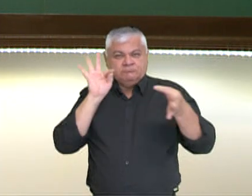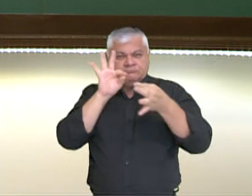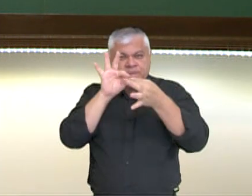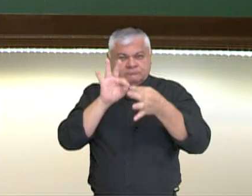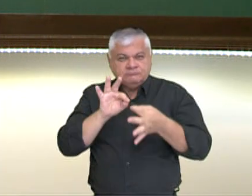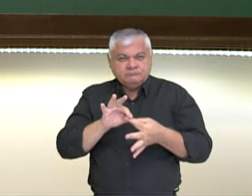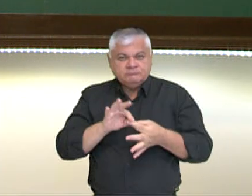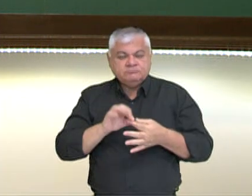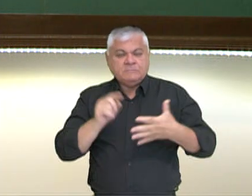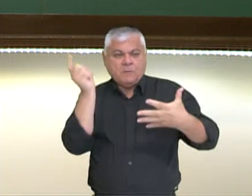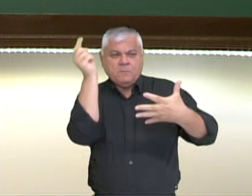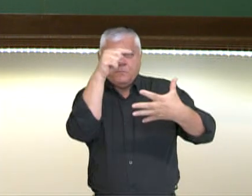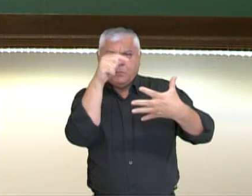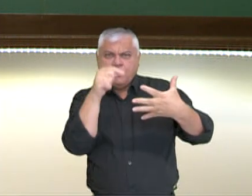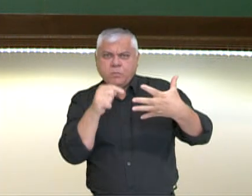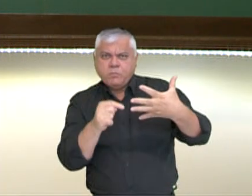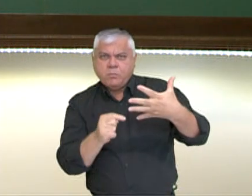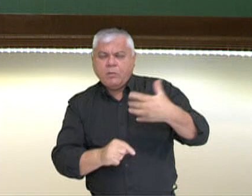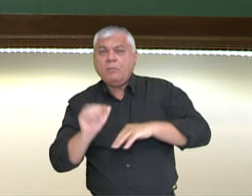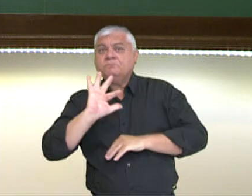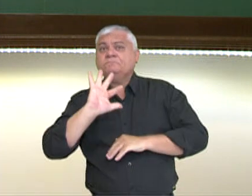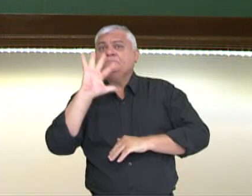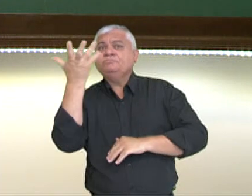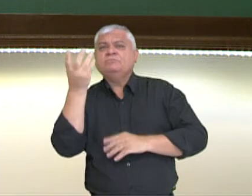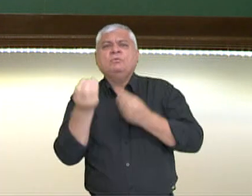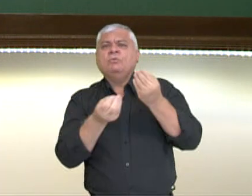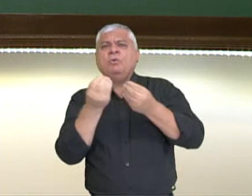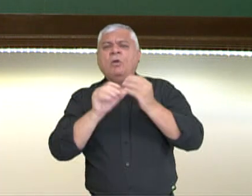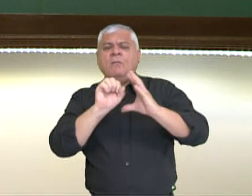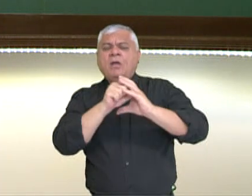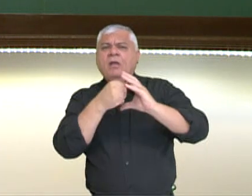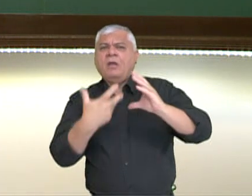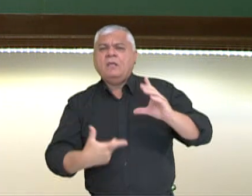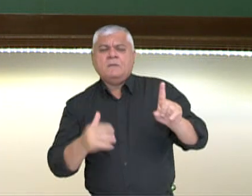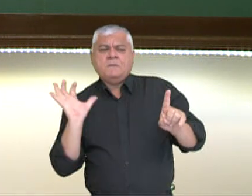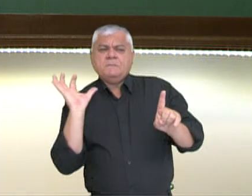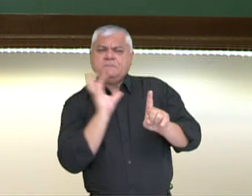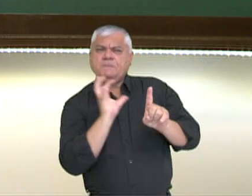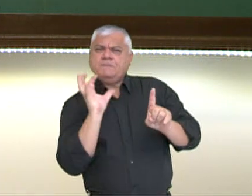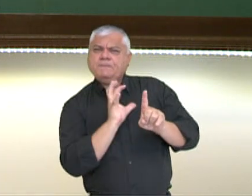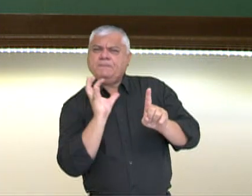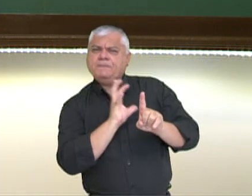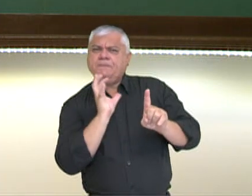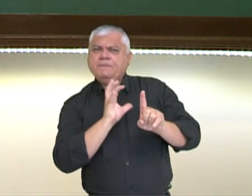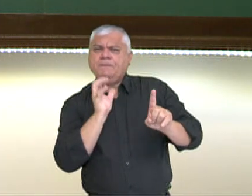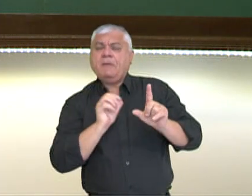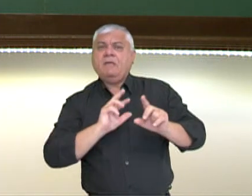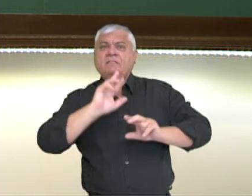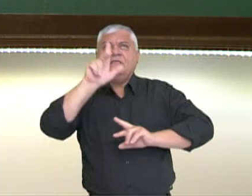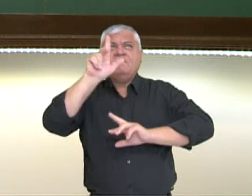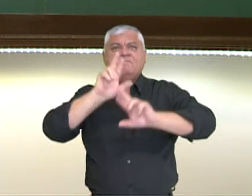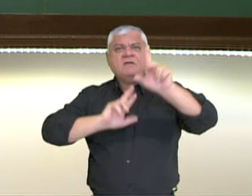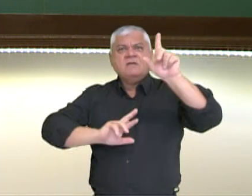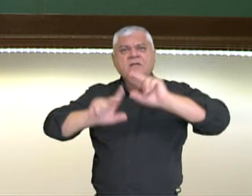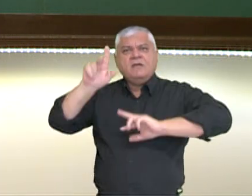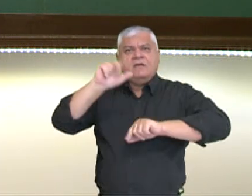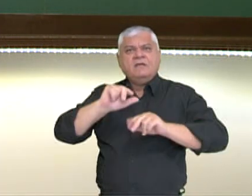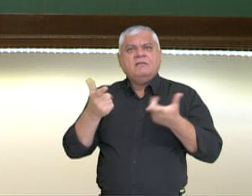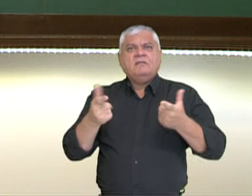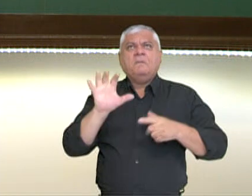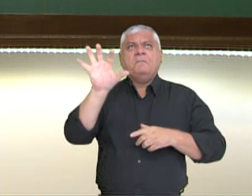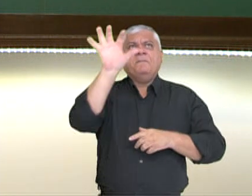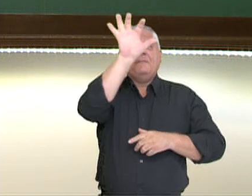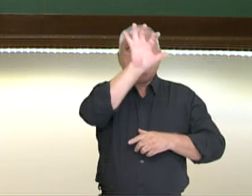os fatores climáticos e como essas características influenciam nos diferentes tipos de